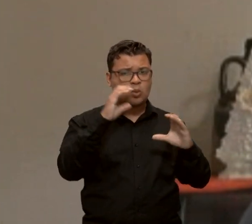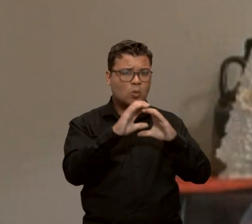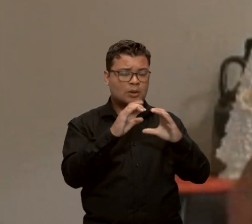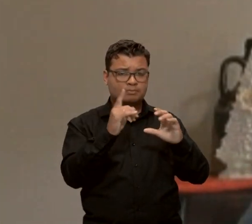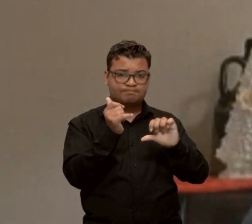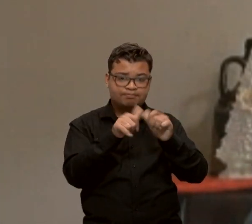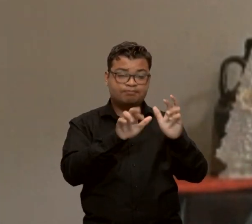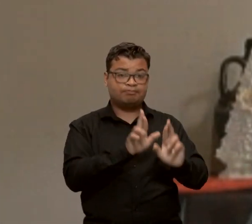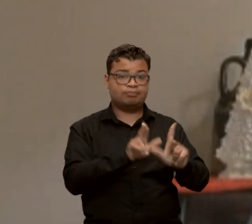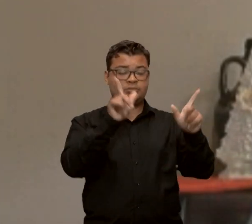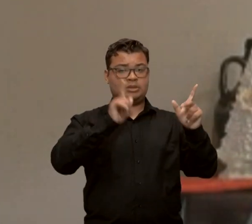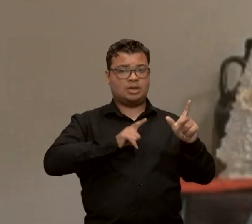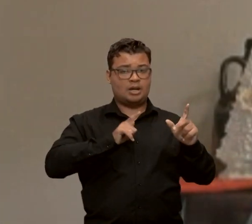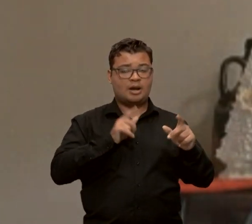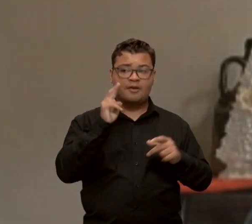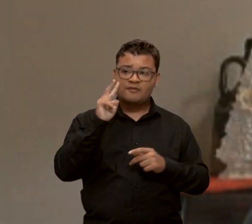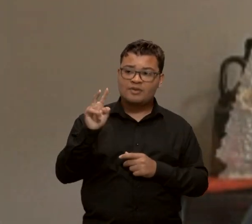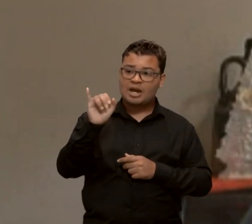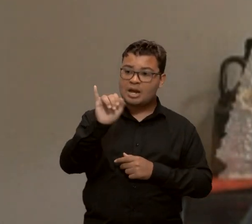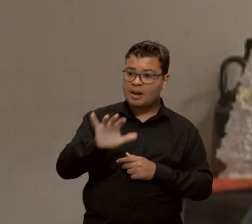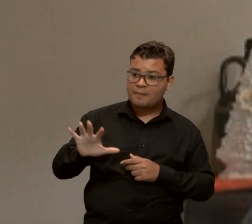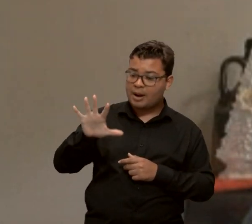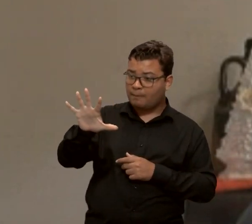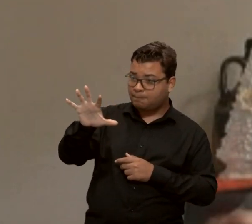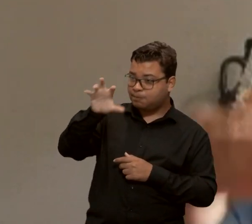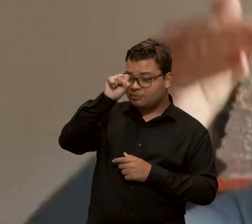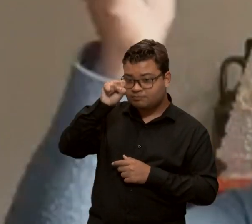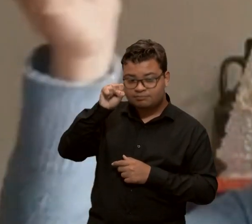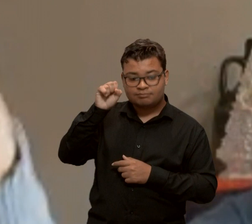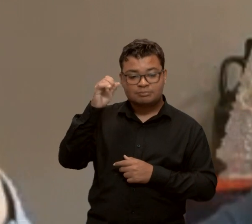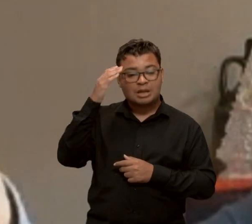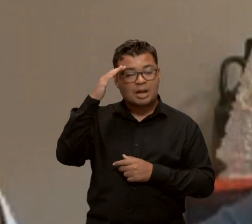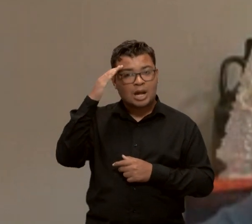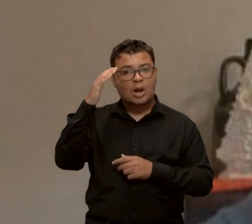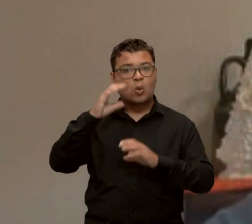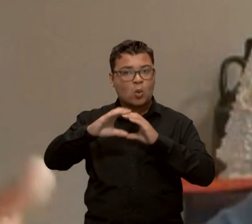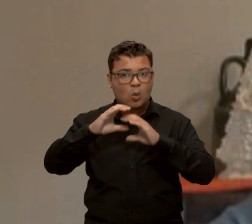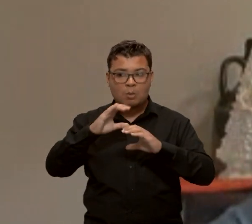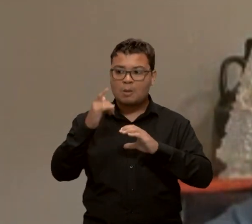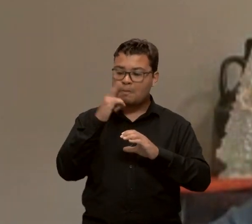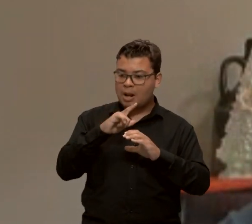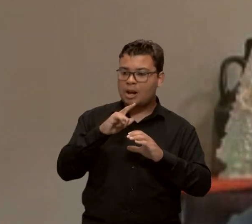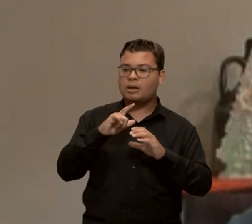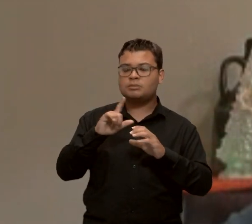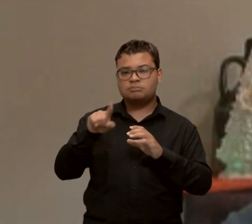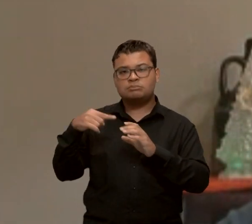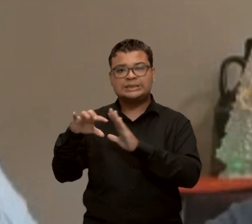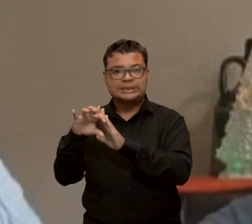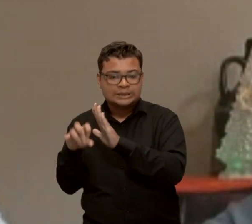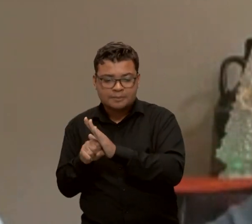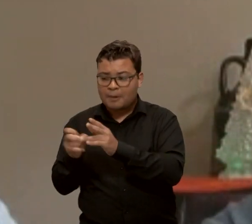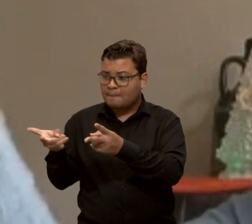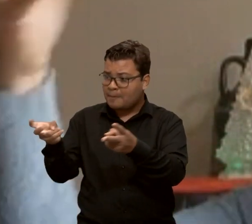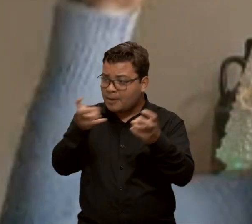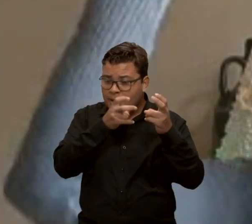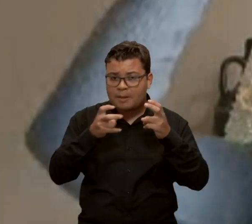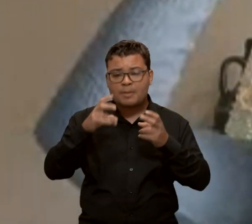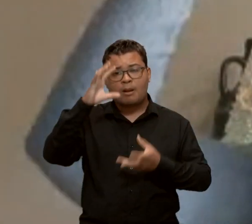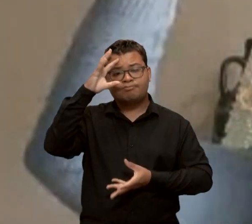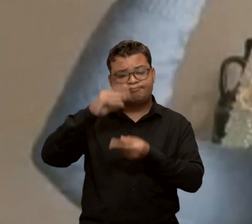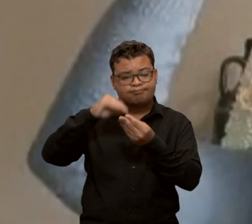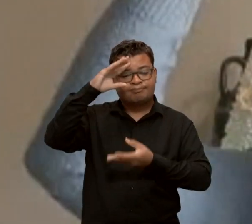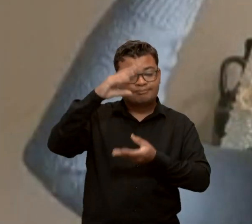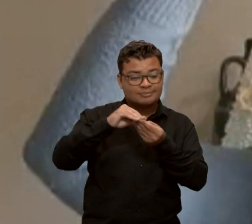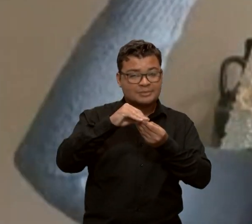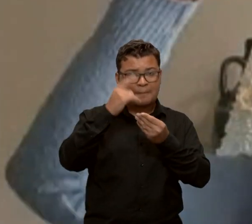imagens e associar imagens com comunicação e depois símbolos, a vida delas flui, conecta